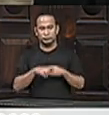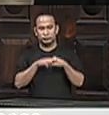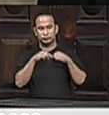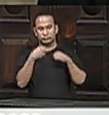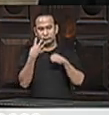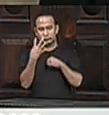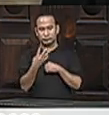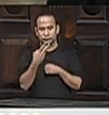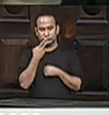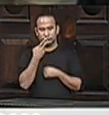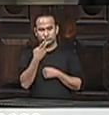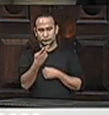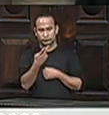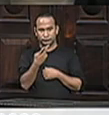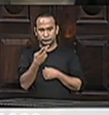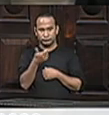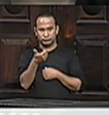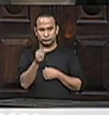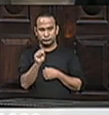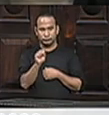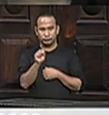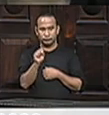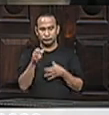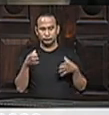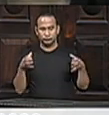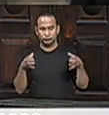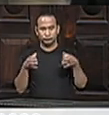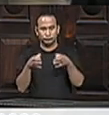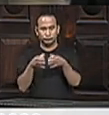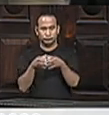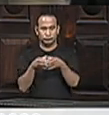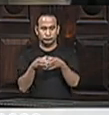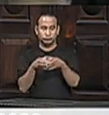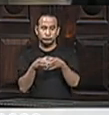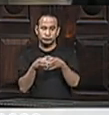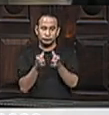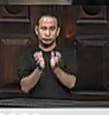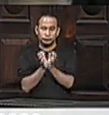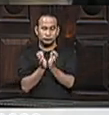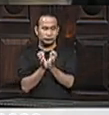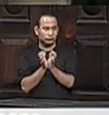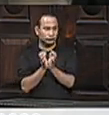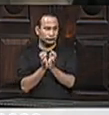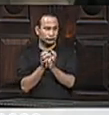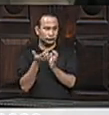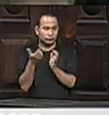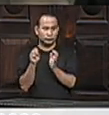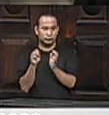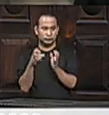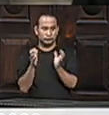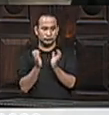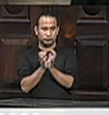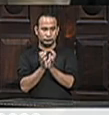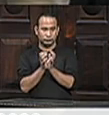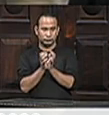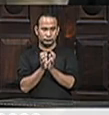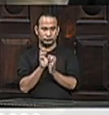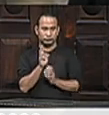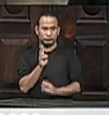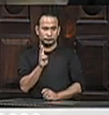nomes de titulares e suplentes enviados por órgãos e entidades representadas no